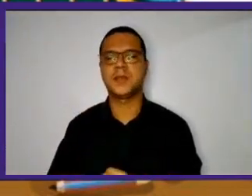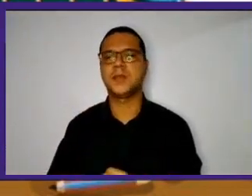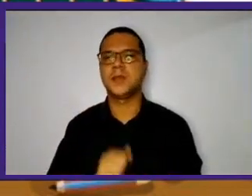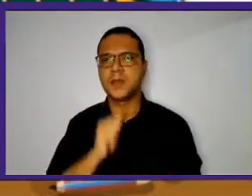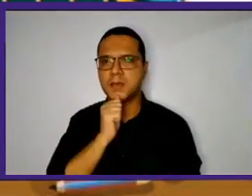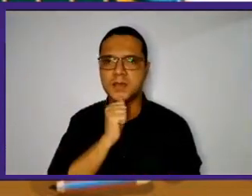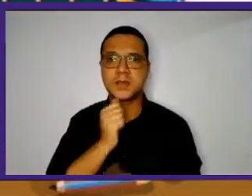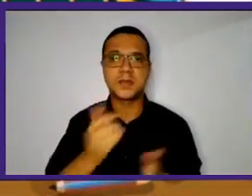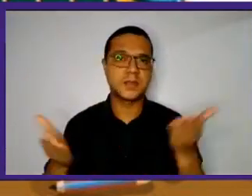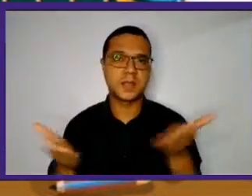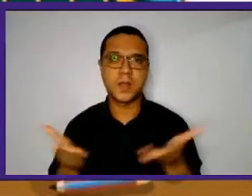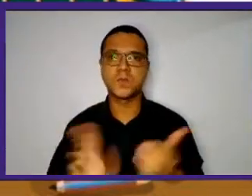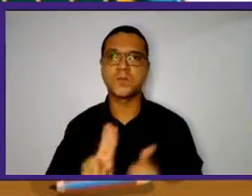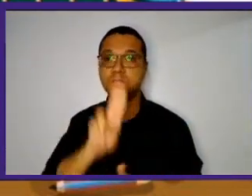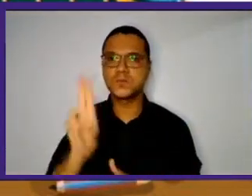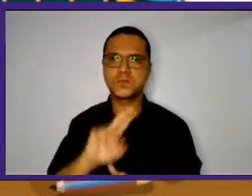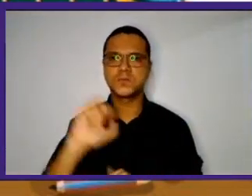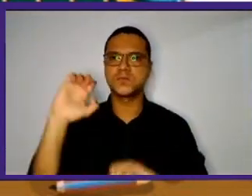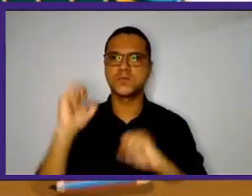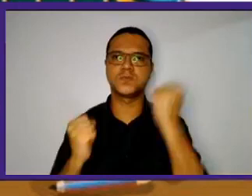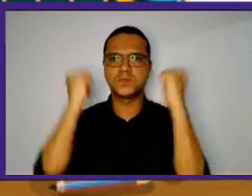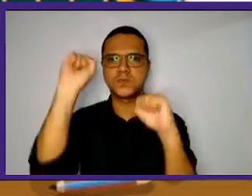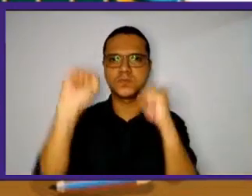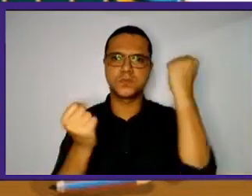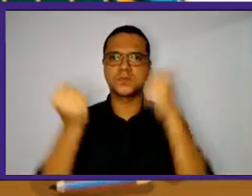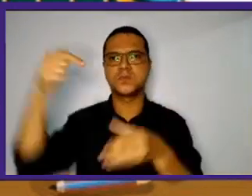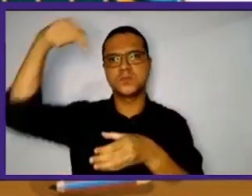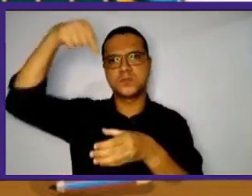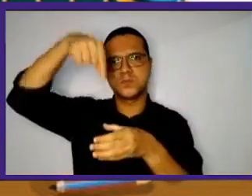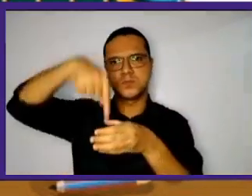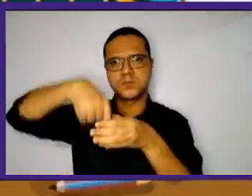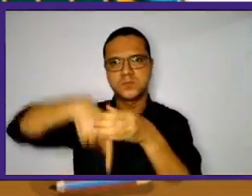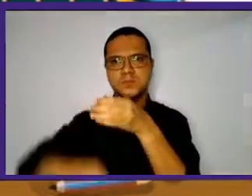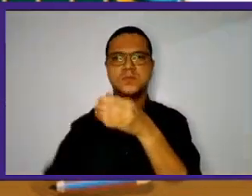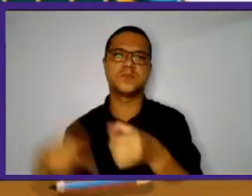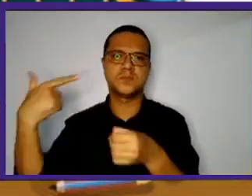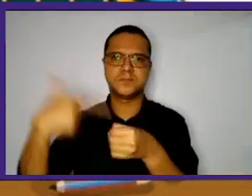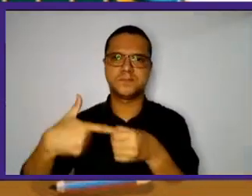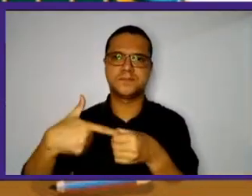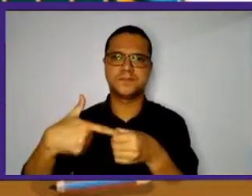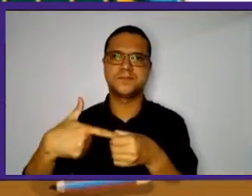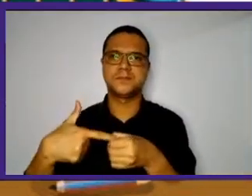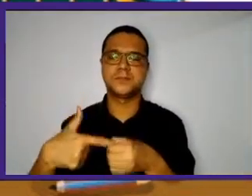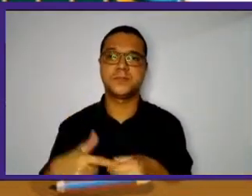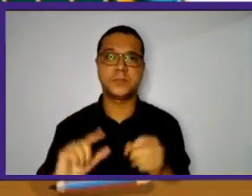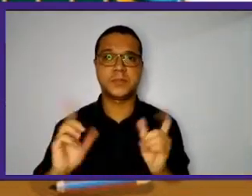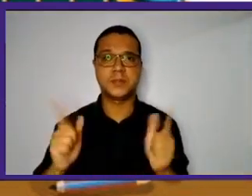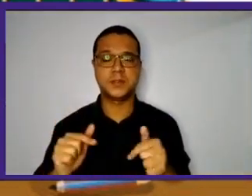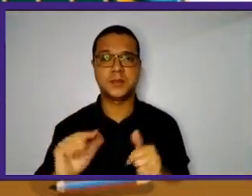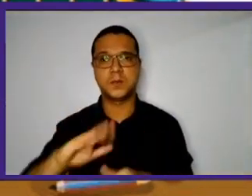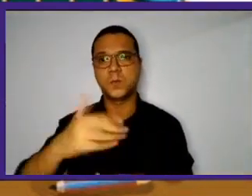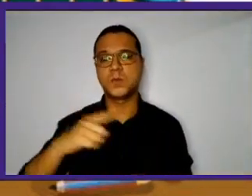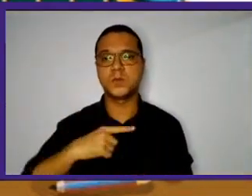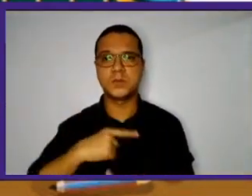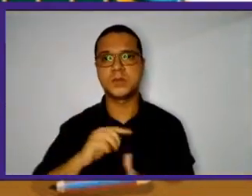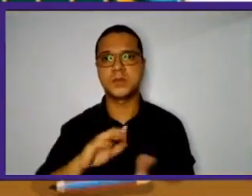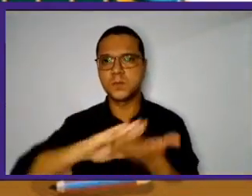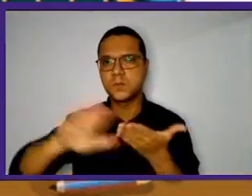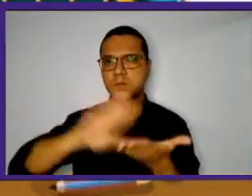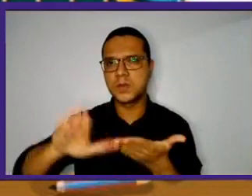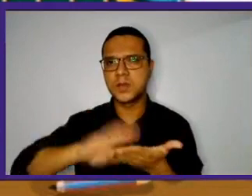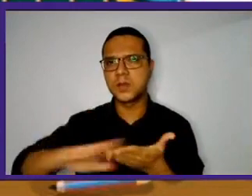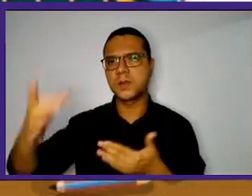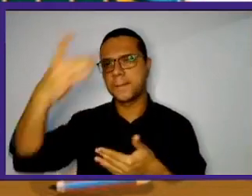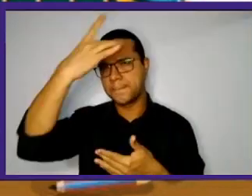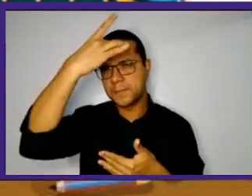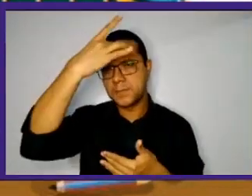mais utilizada pelas indústrias. Logo, quando eu tenho um consumo consciente, quando eu reciclo, quando eu